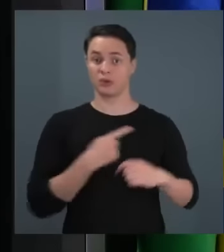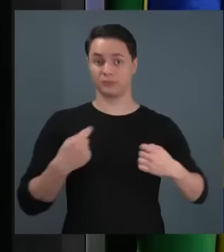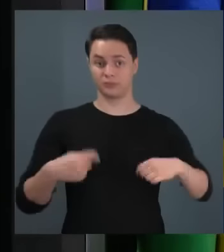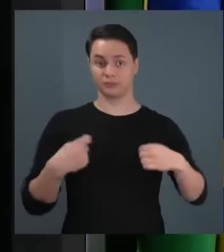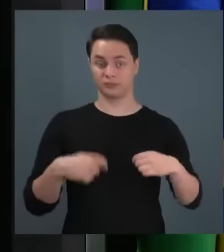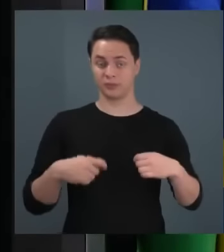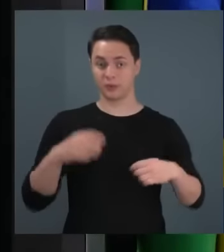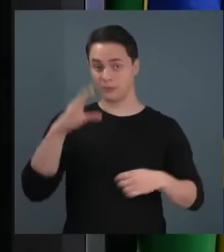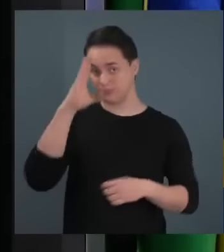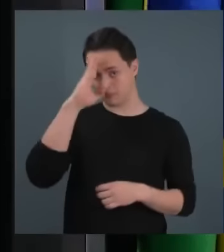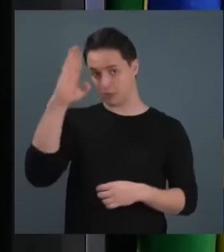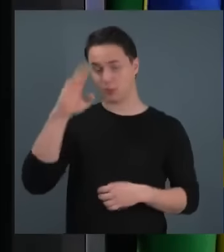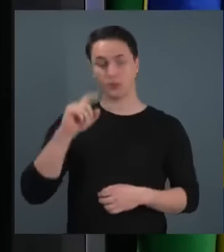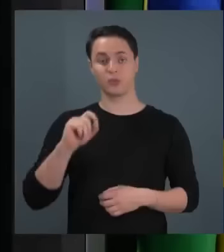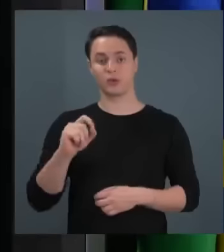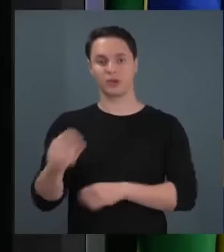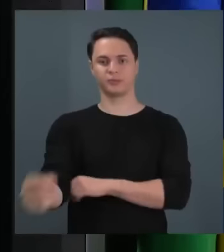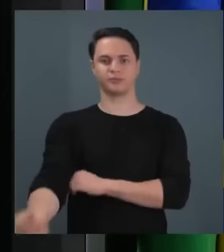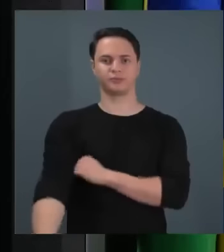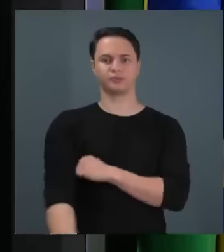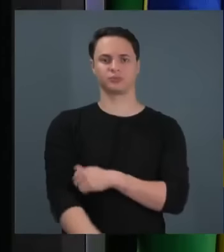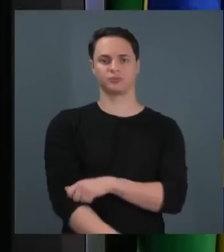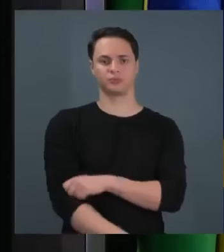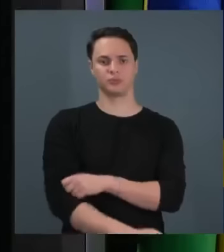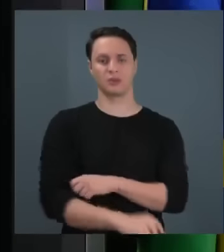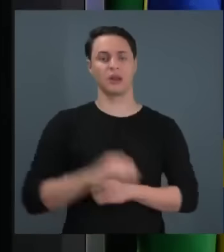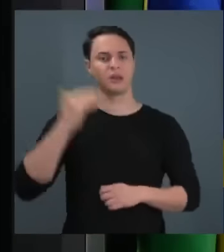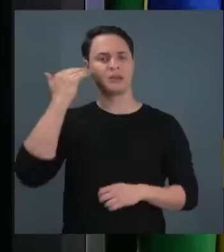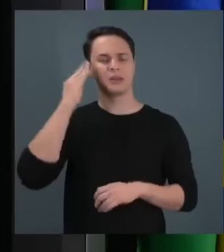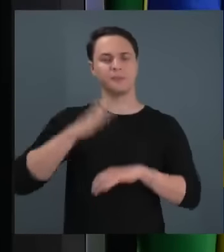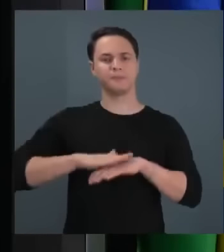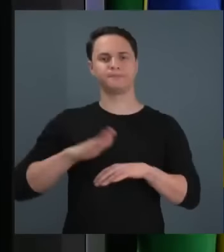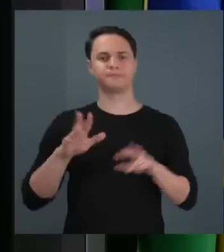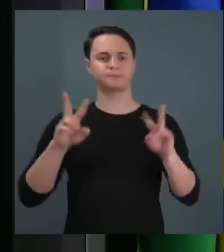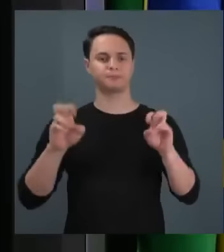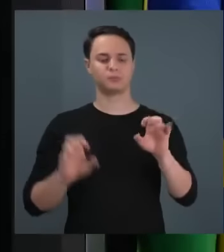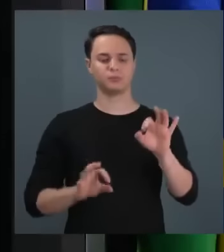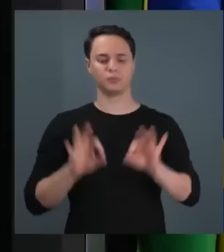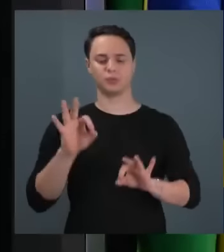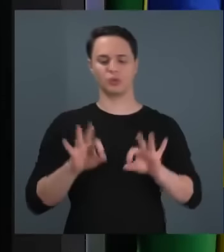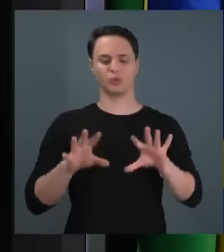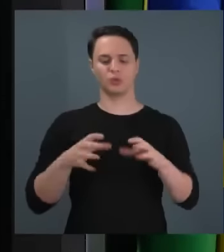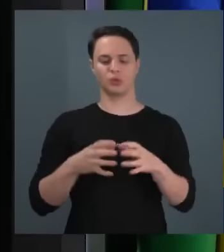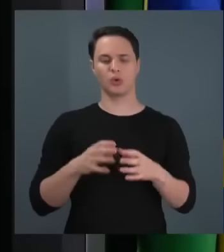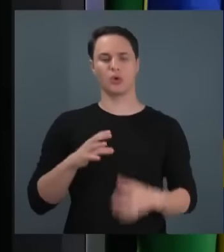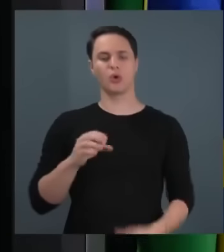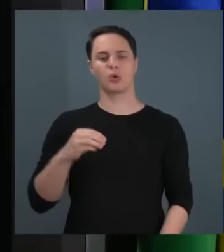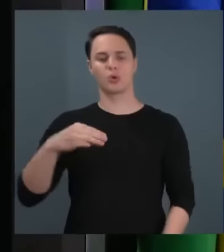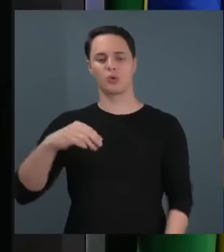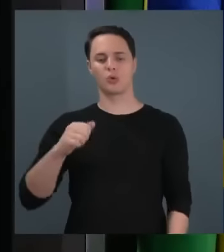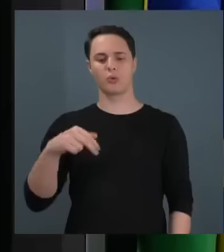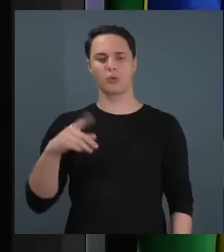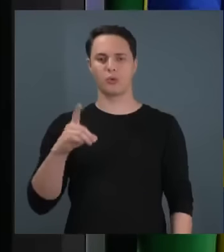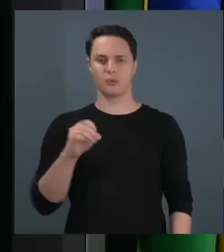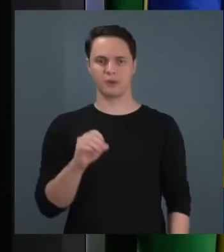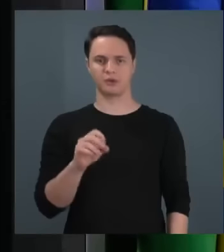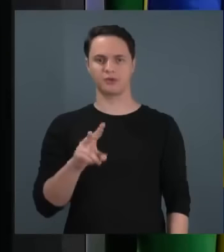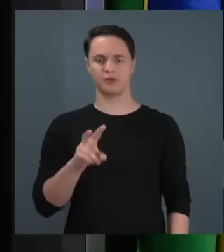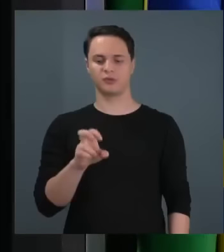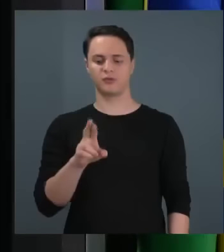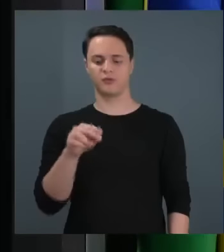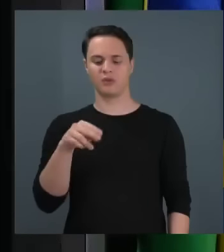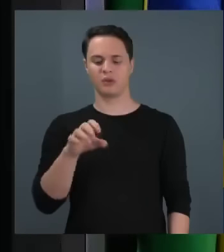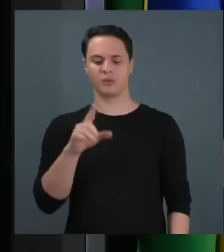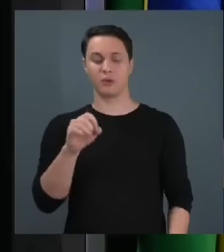antes de mais nada, senhor presidente, entender um pouco da história da formação do Comando Vermelho, que junto com o PCC de São